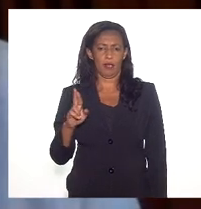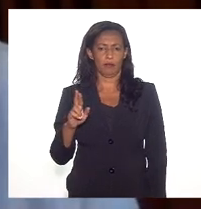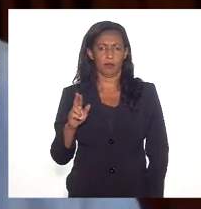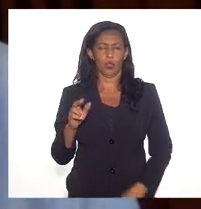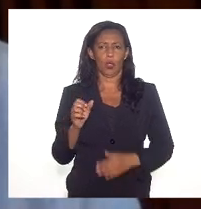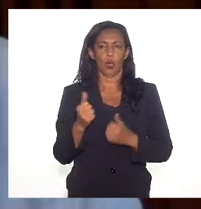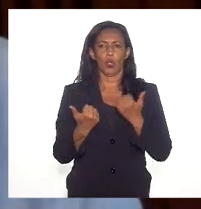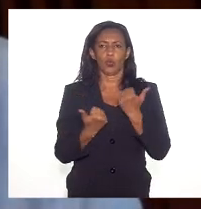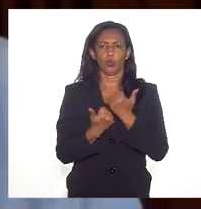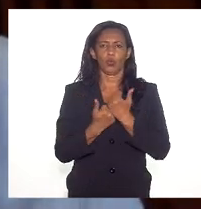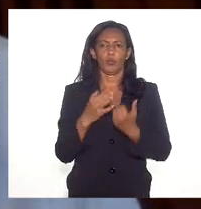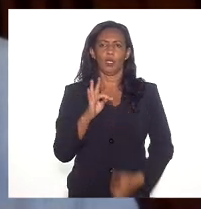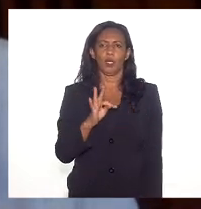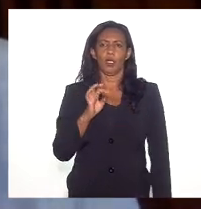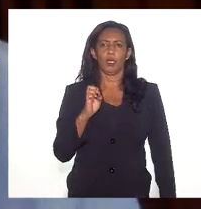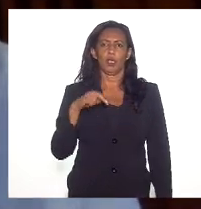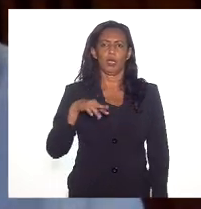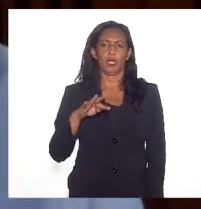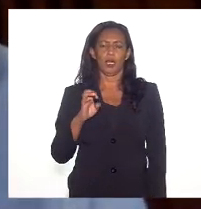subtenente Bernardo.